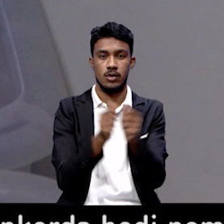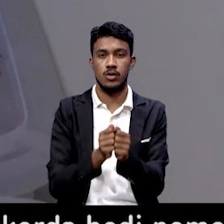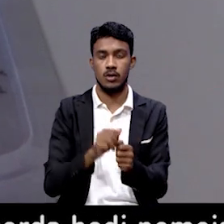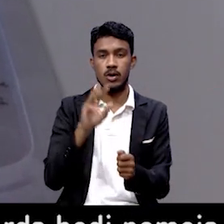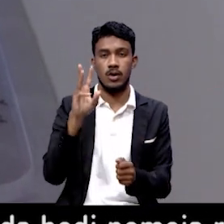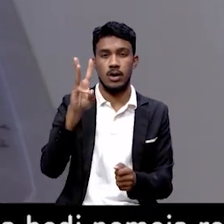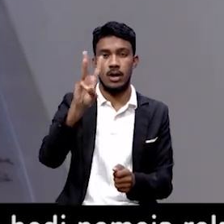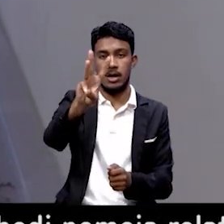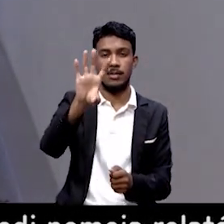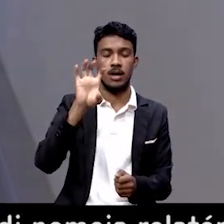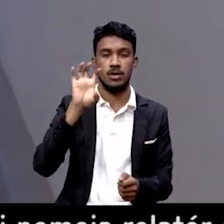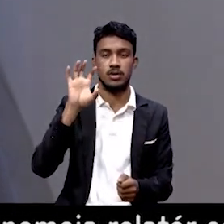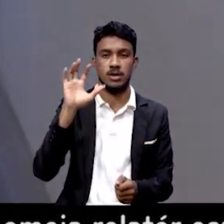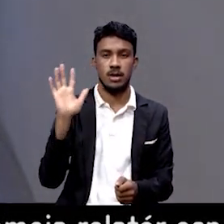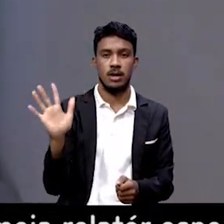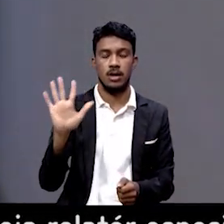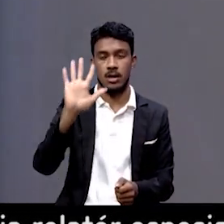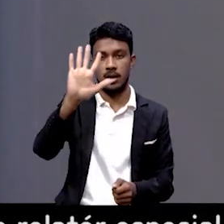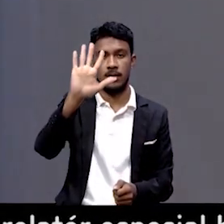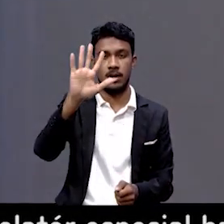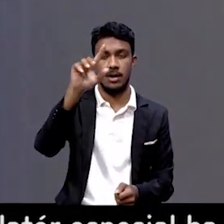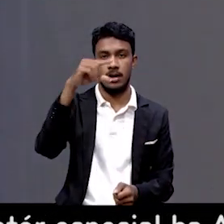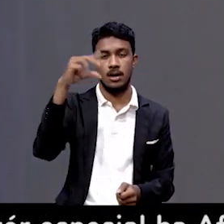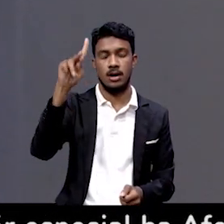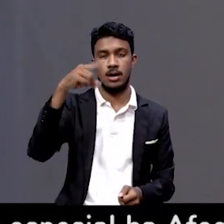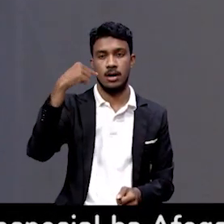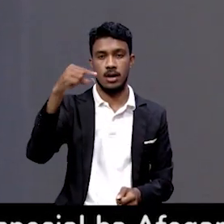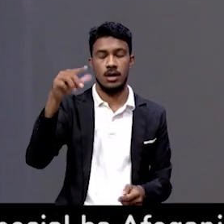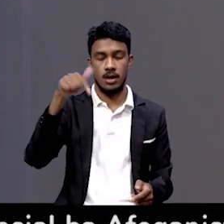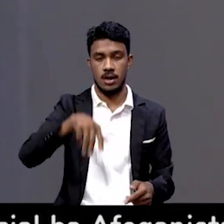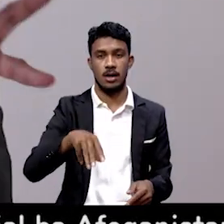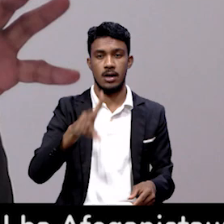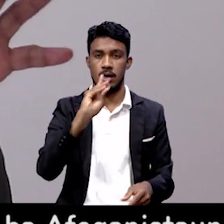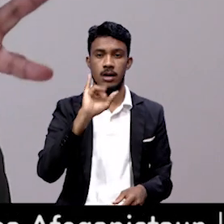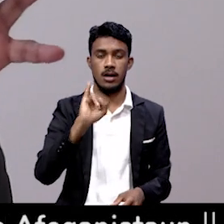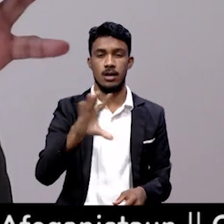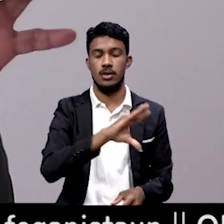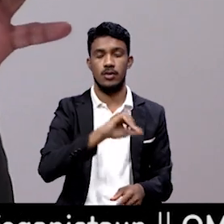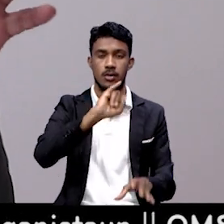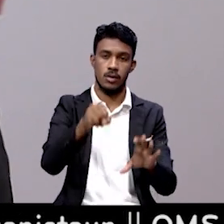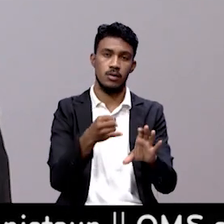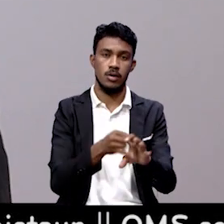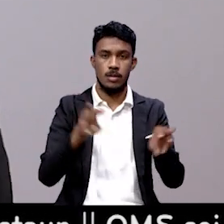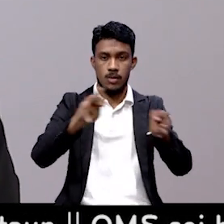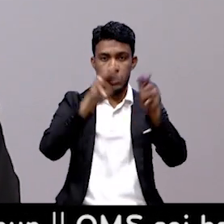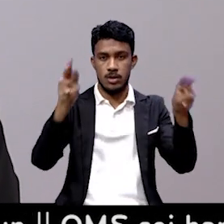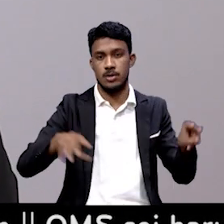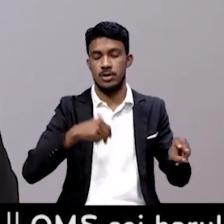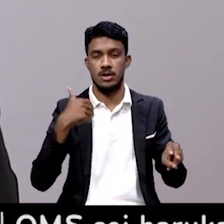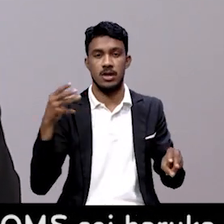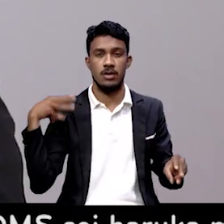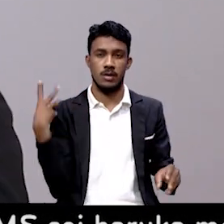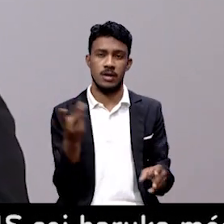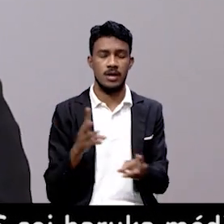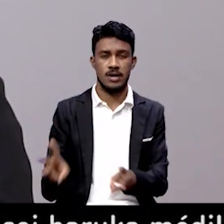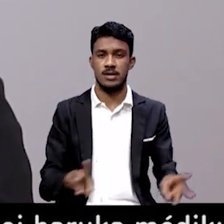605 quilo. Capital Lili inclui outro be município Cerne. Nem uma por volta de estrada urbana,